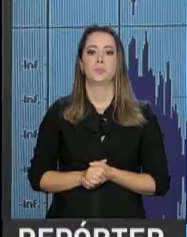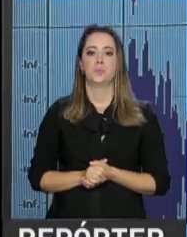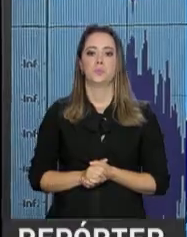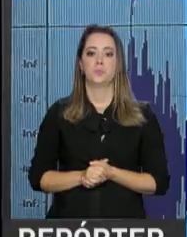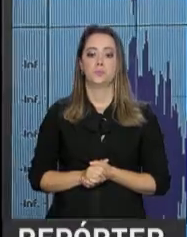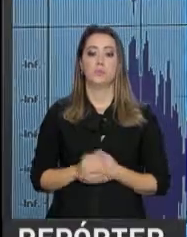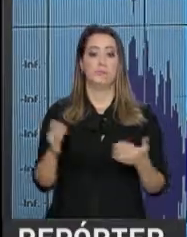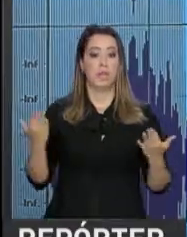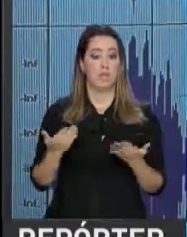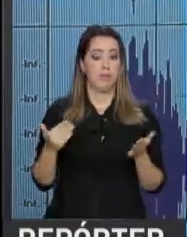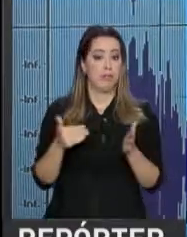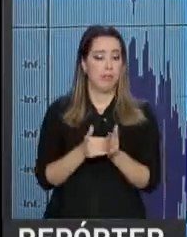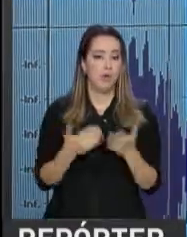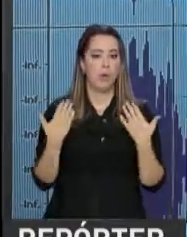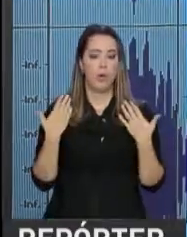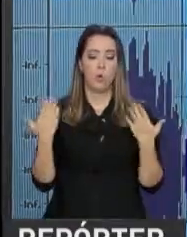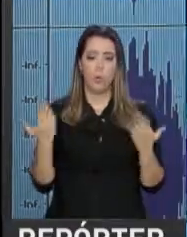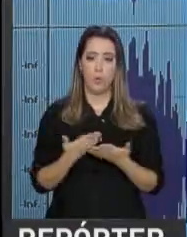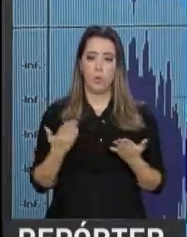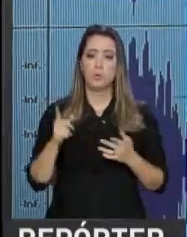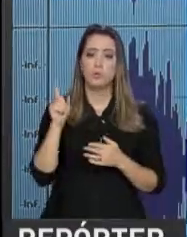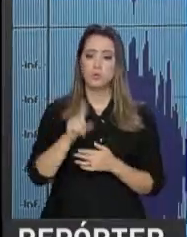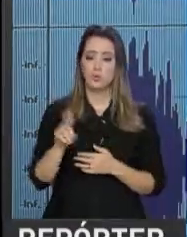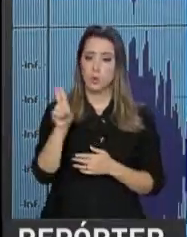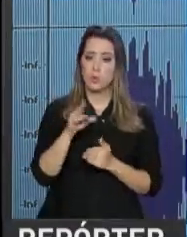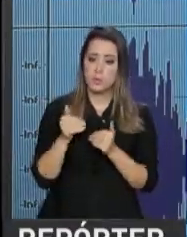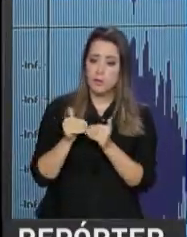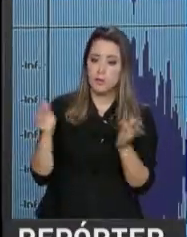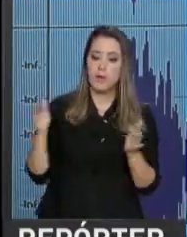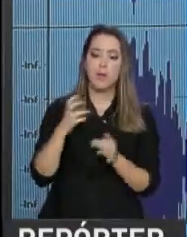e até hoje é usada na abertura